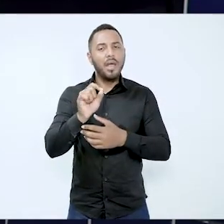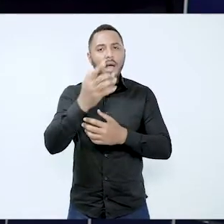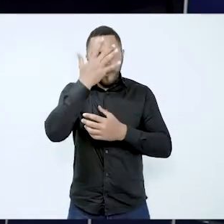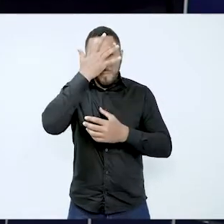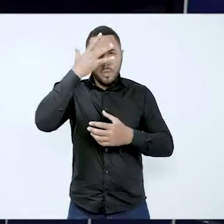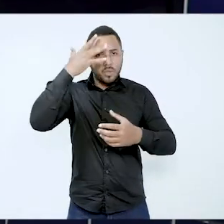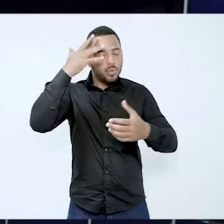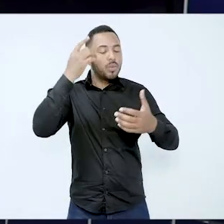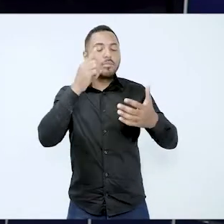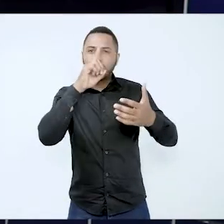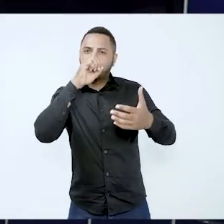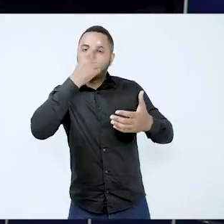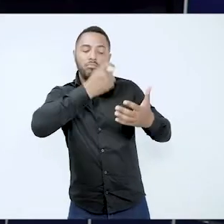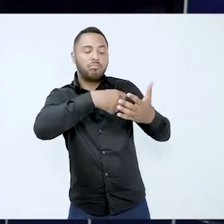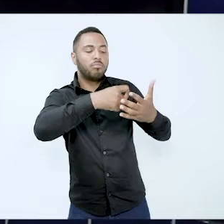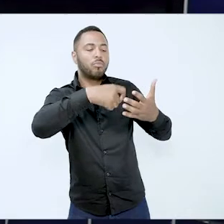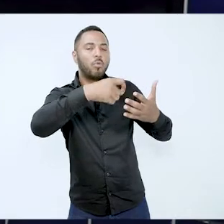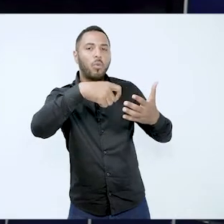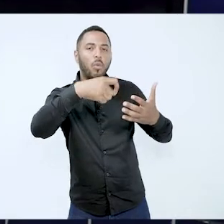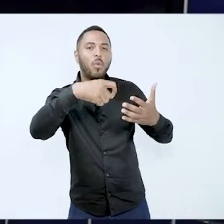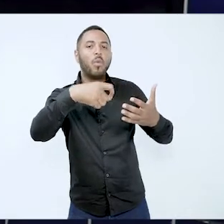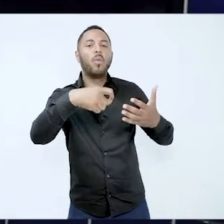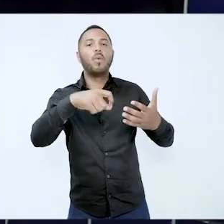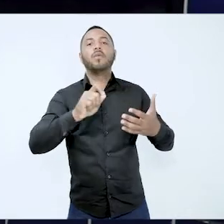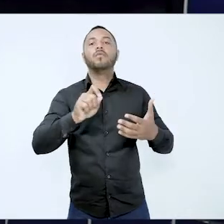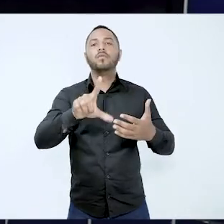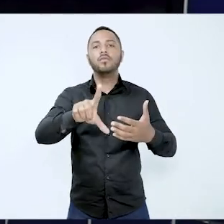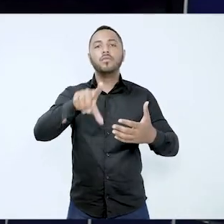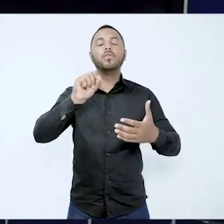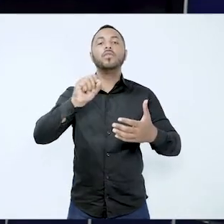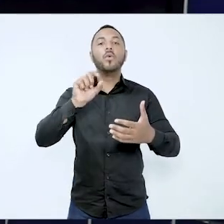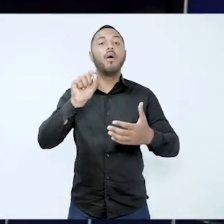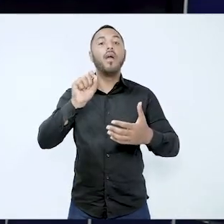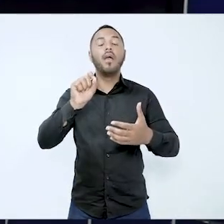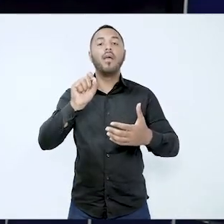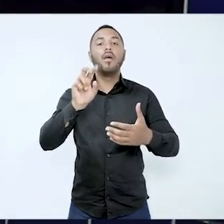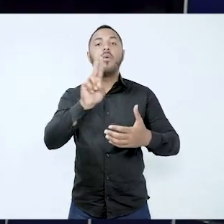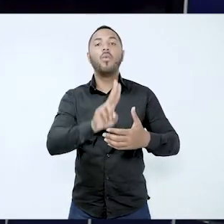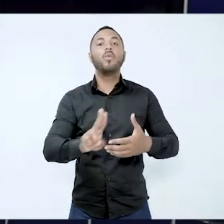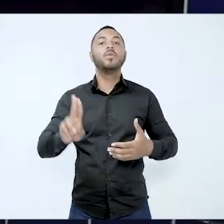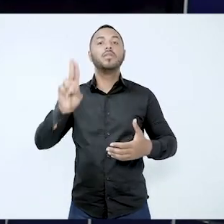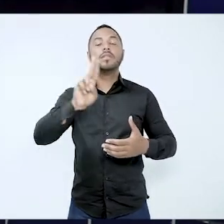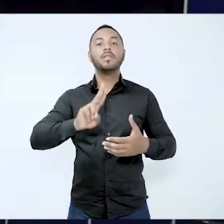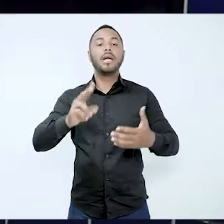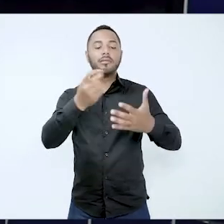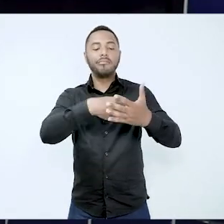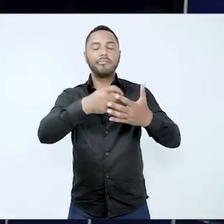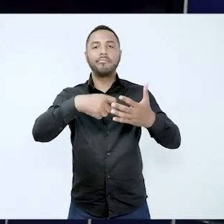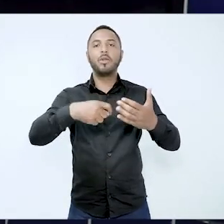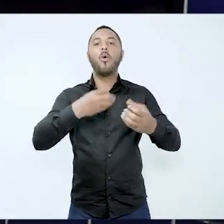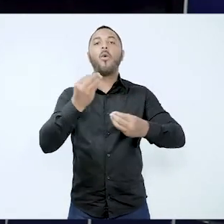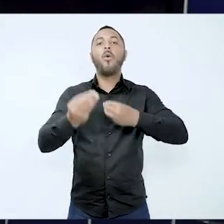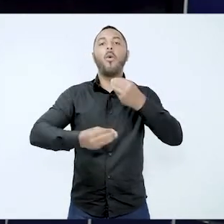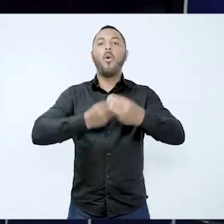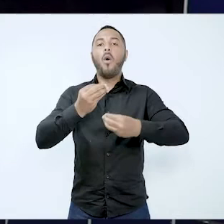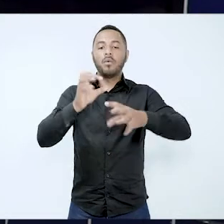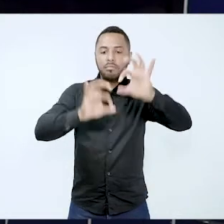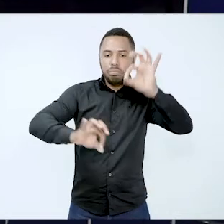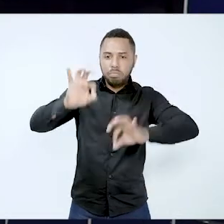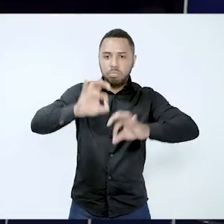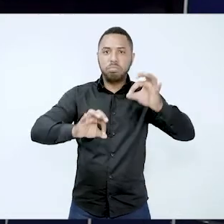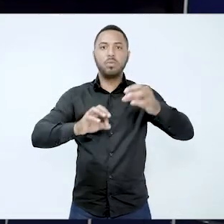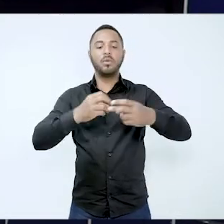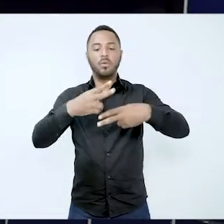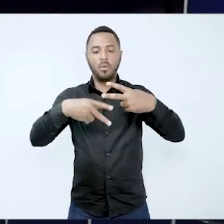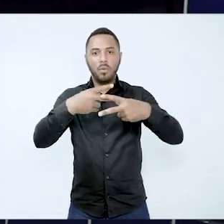o memorialista ele vai destacando como eram as suas brincadeiras e como eles confeccionavam os seus brinquedos, não